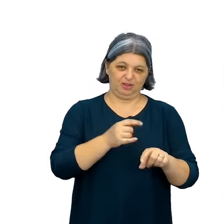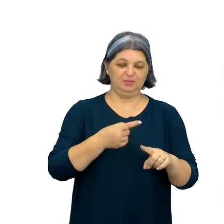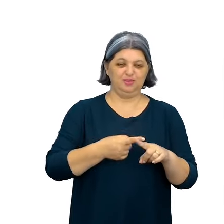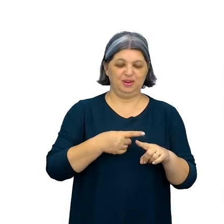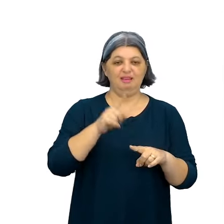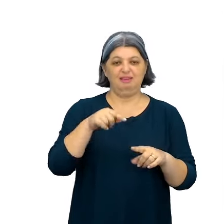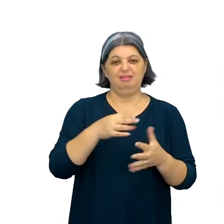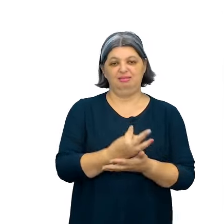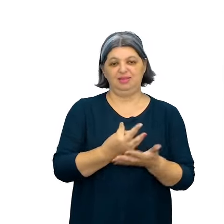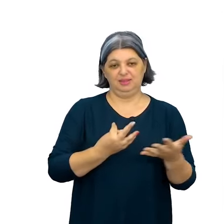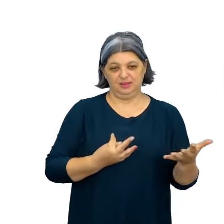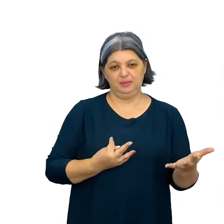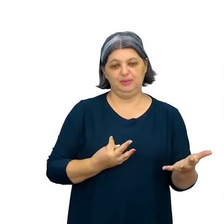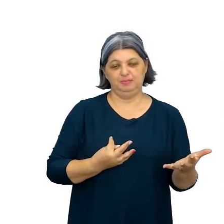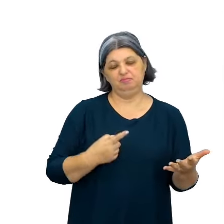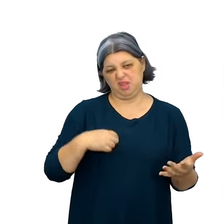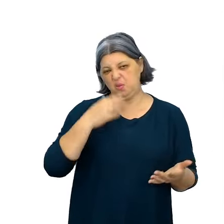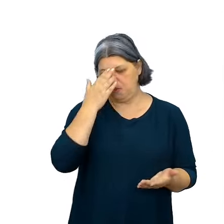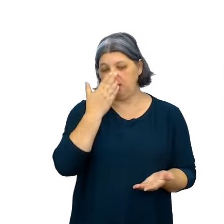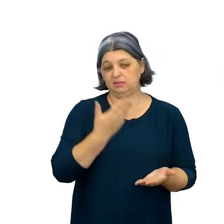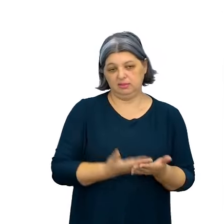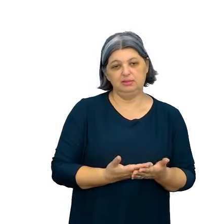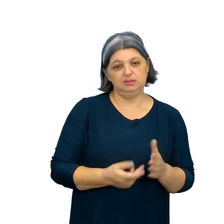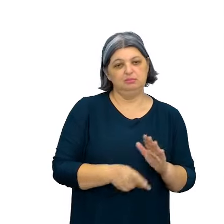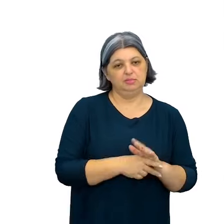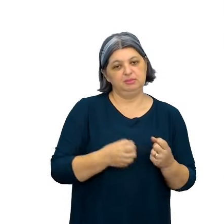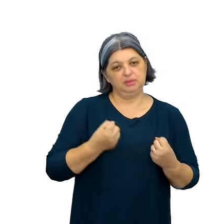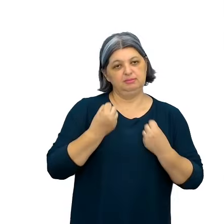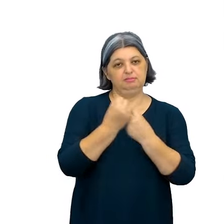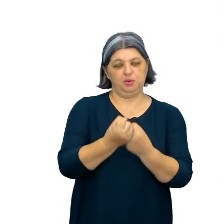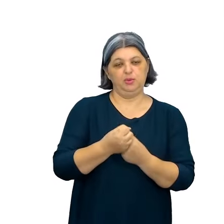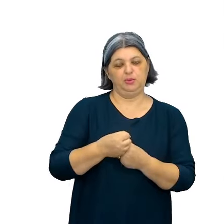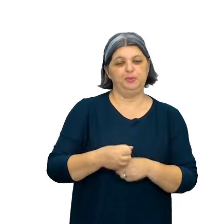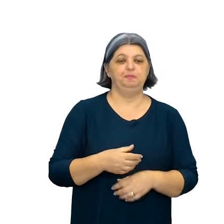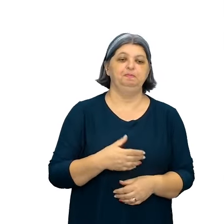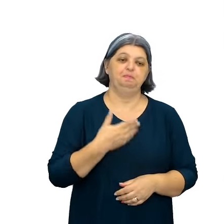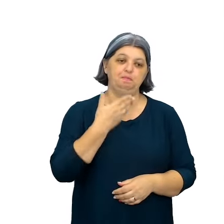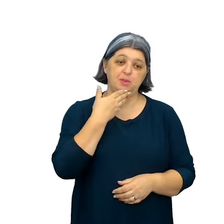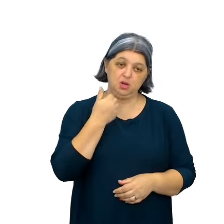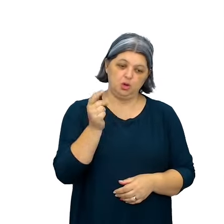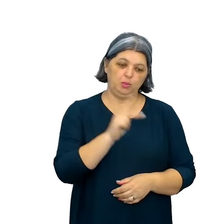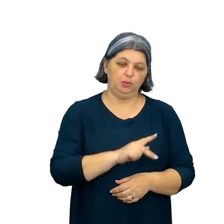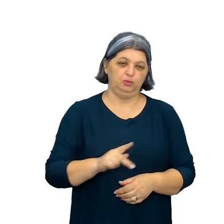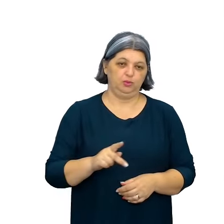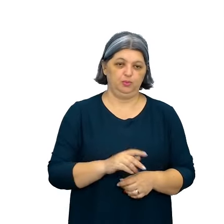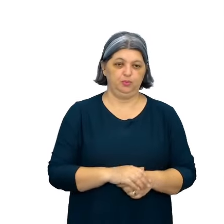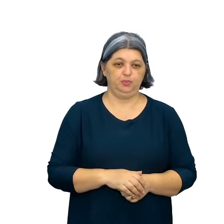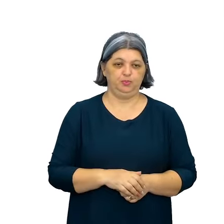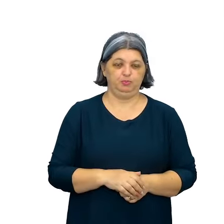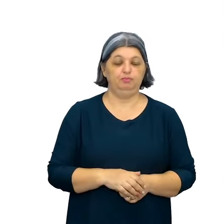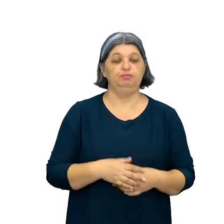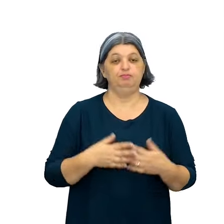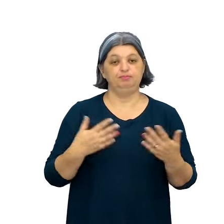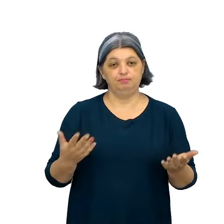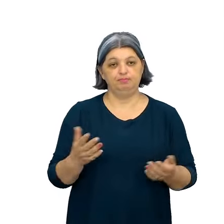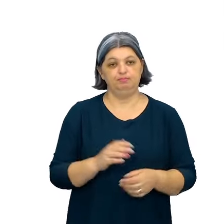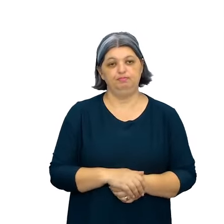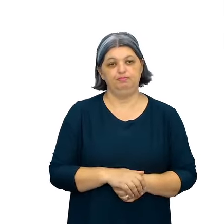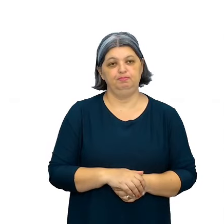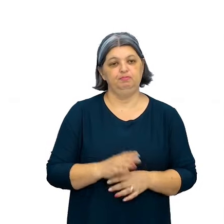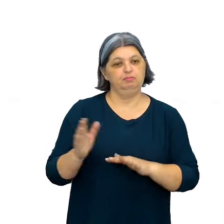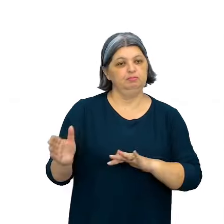textos que vão dar eu acredito que vão dar um suporte maior aí para o professor, tá? Muito bem, saindo aqui